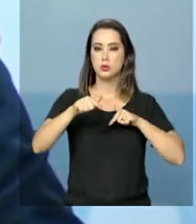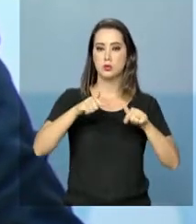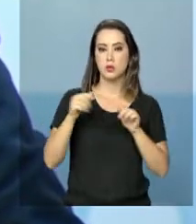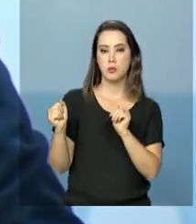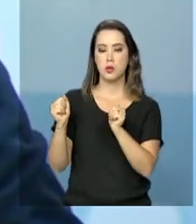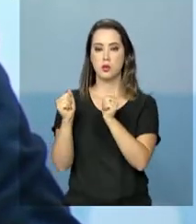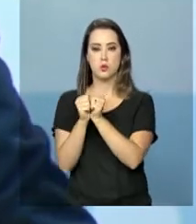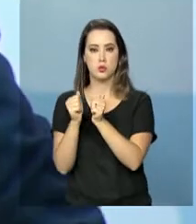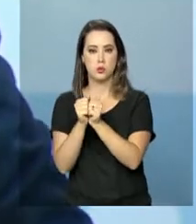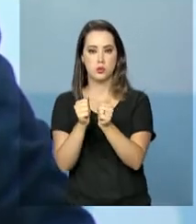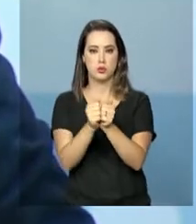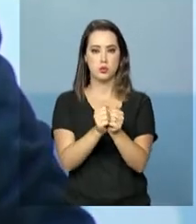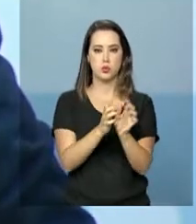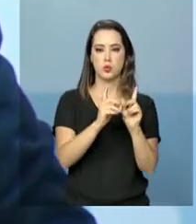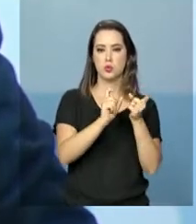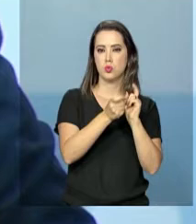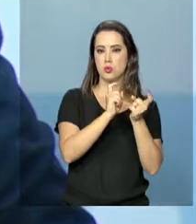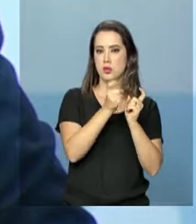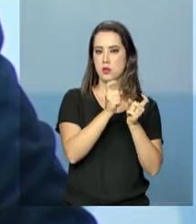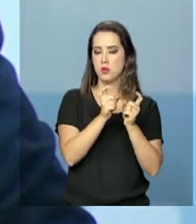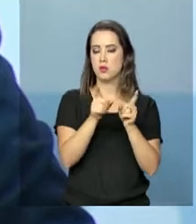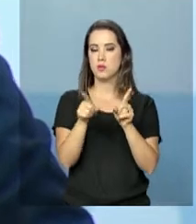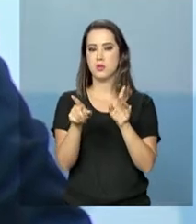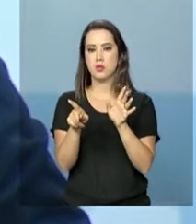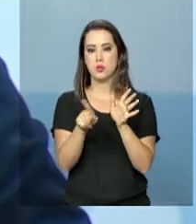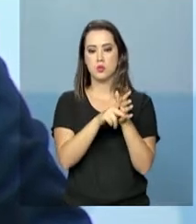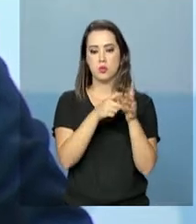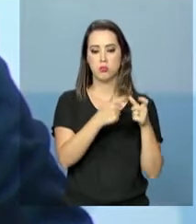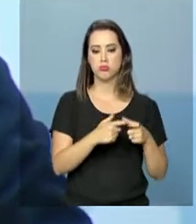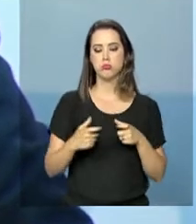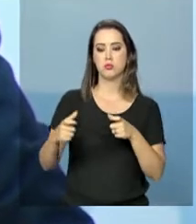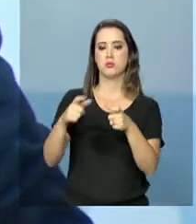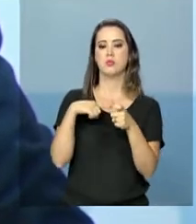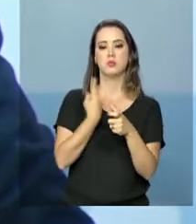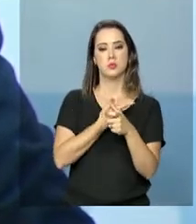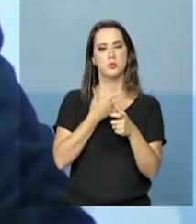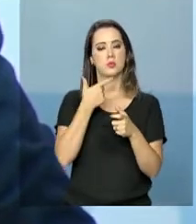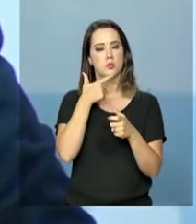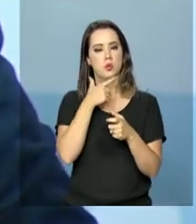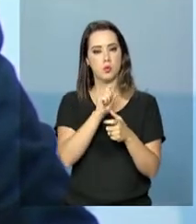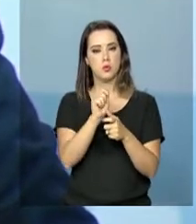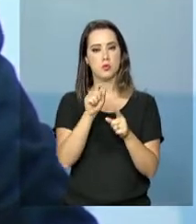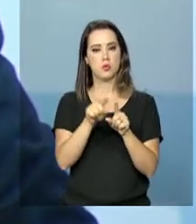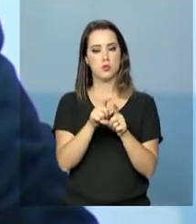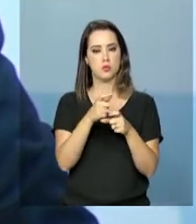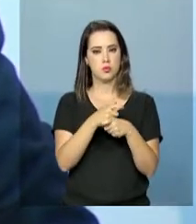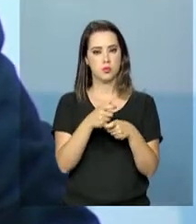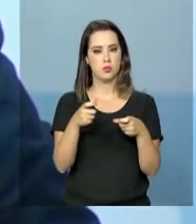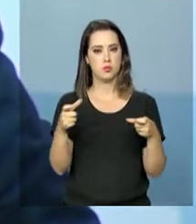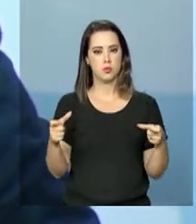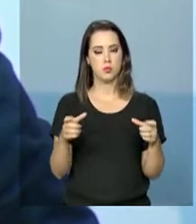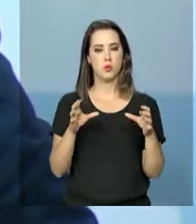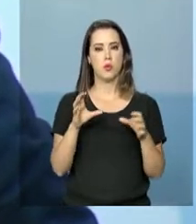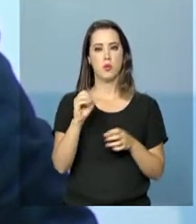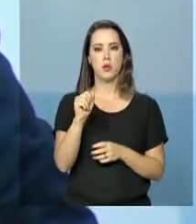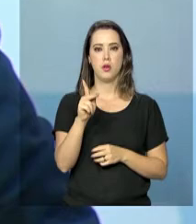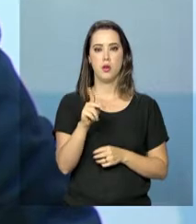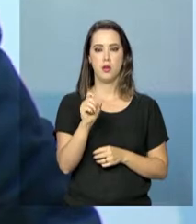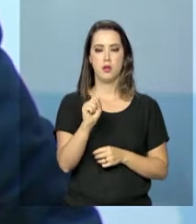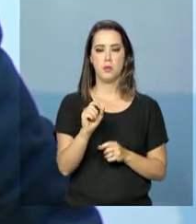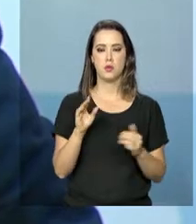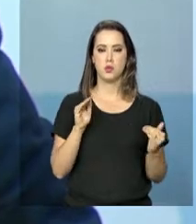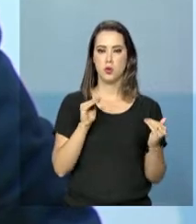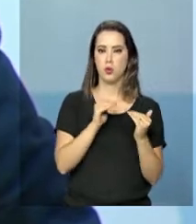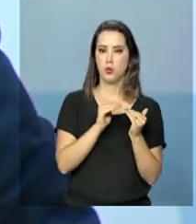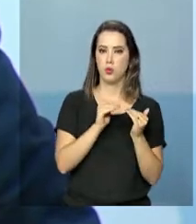junto com as gestores os gestores locais para que nós possamos ampliar é o escape de acordo com a demanda